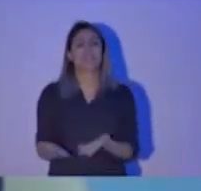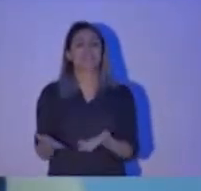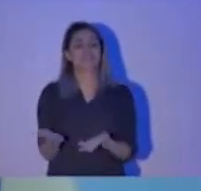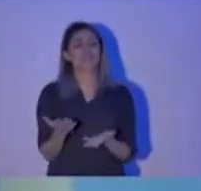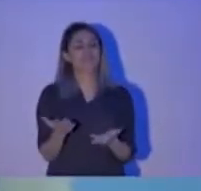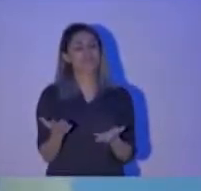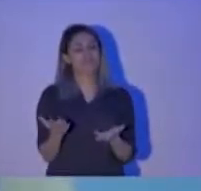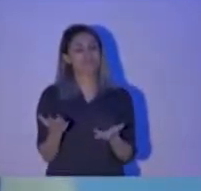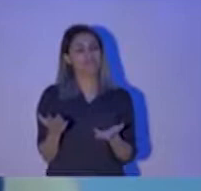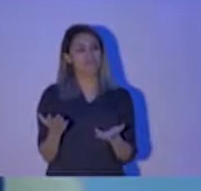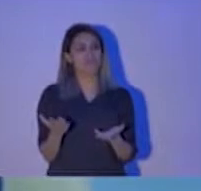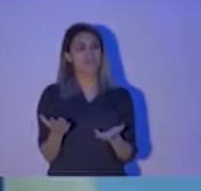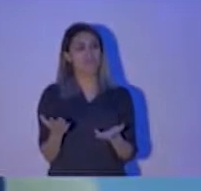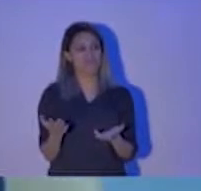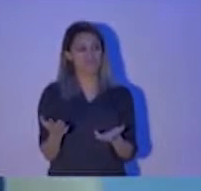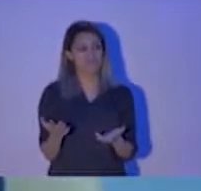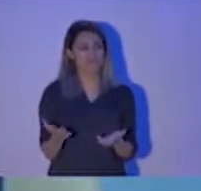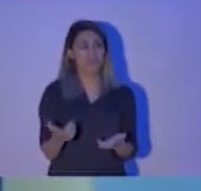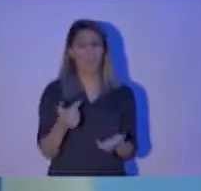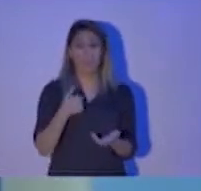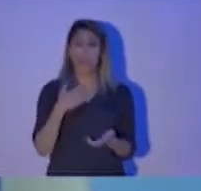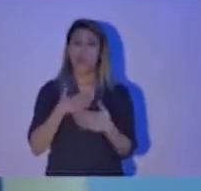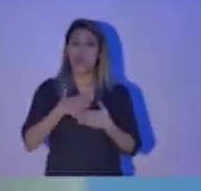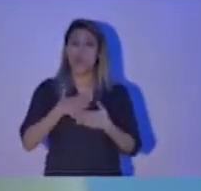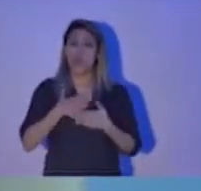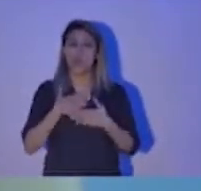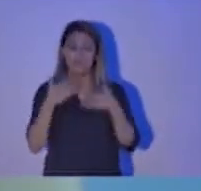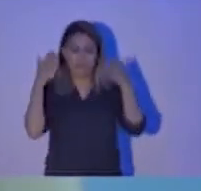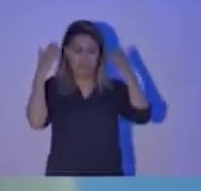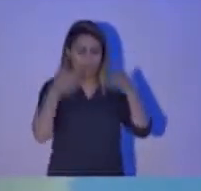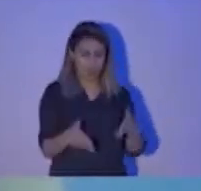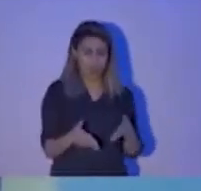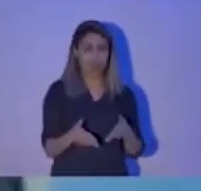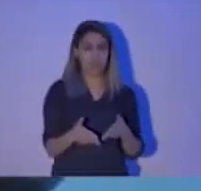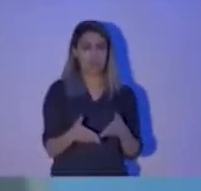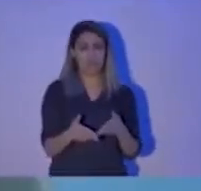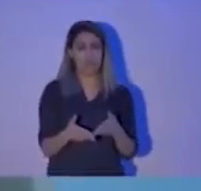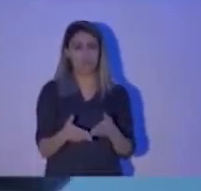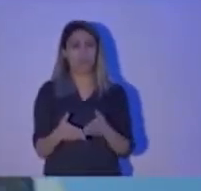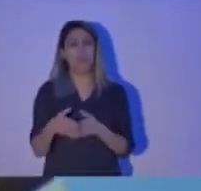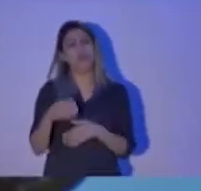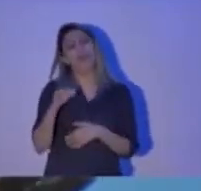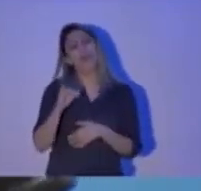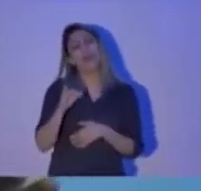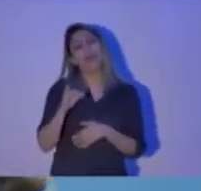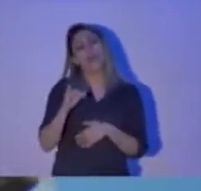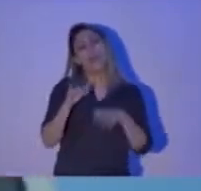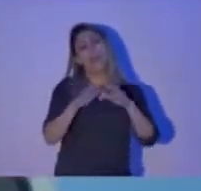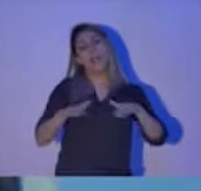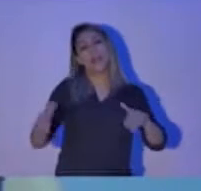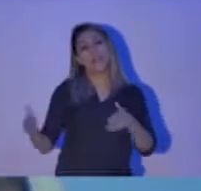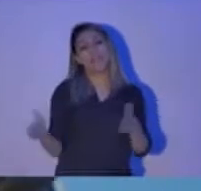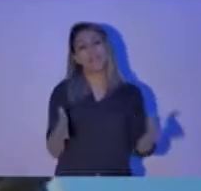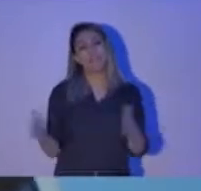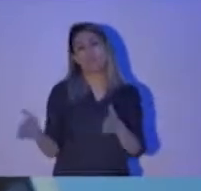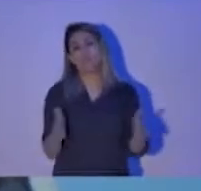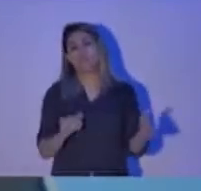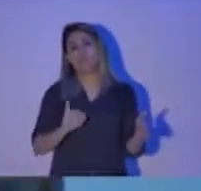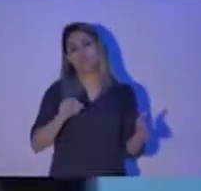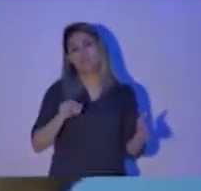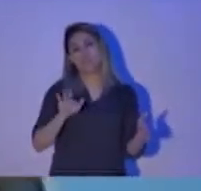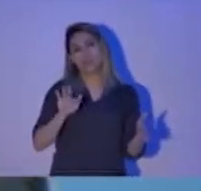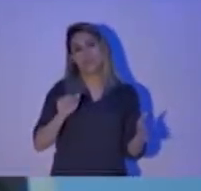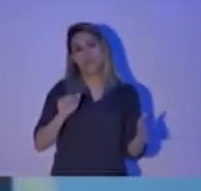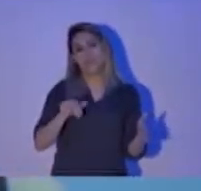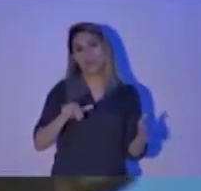minha obsessão é a primeira infância. Existe algo no Brasil, Suzana, que é uma crueldade imensa.